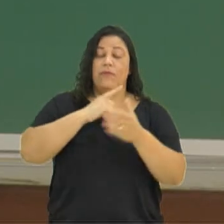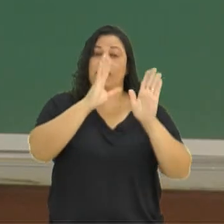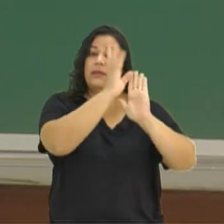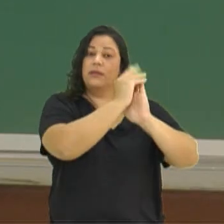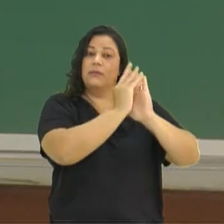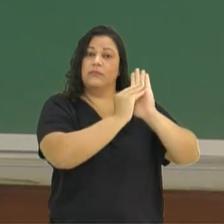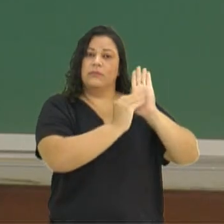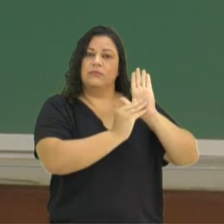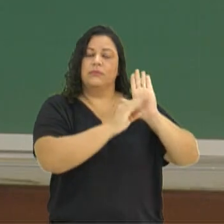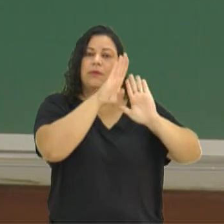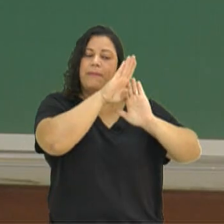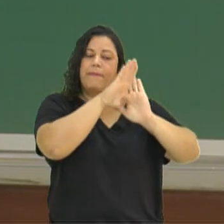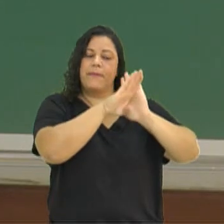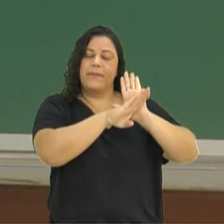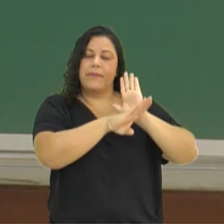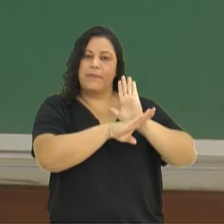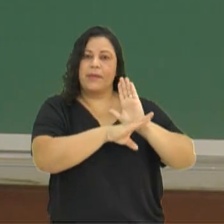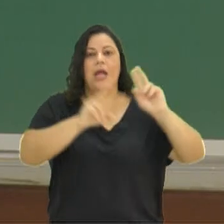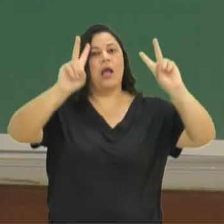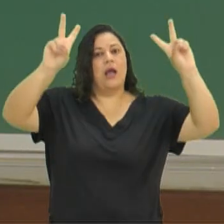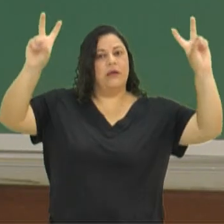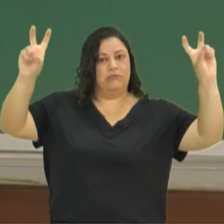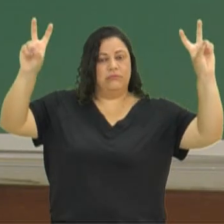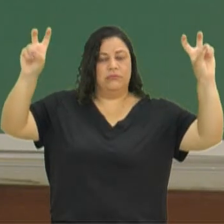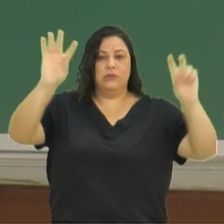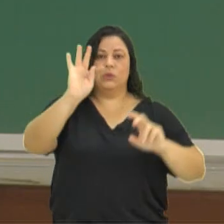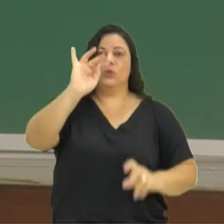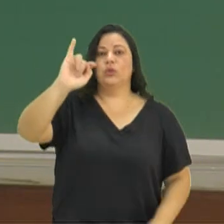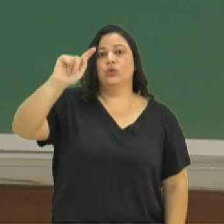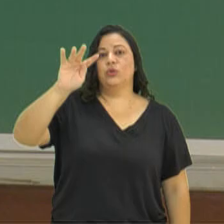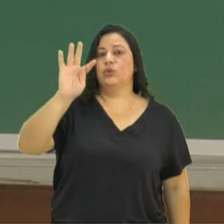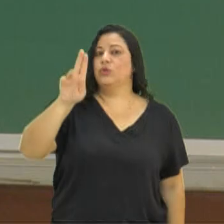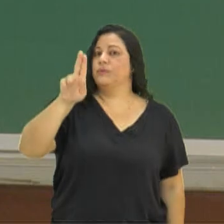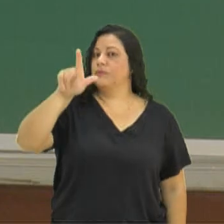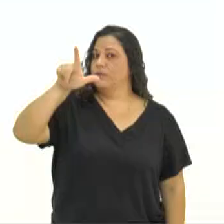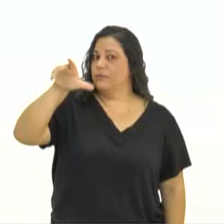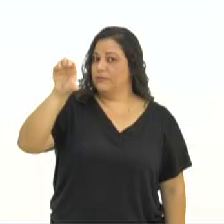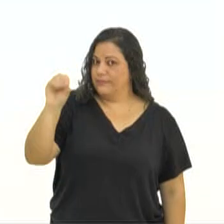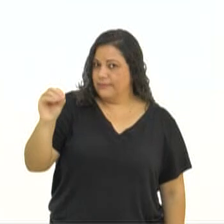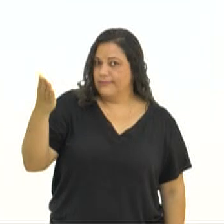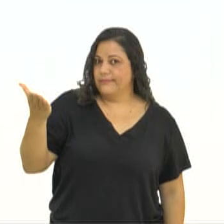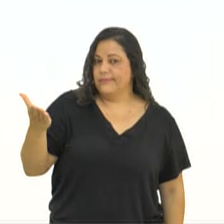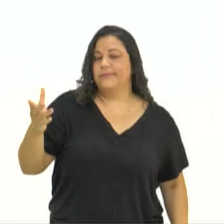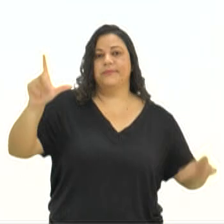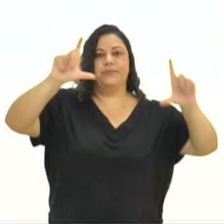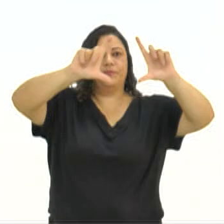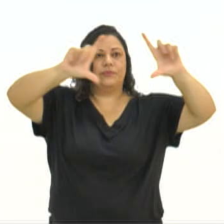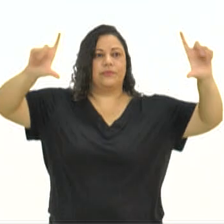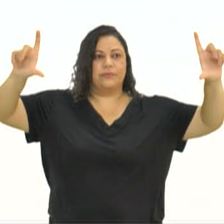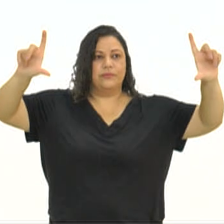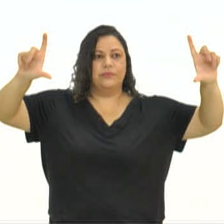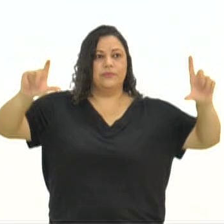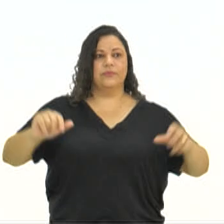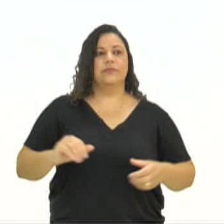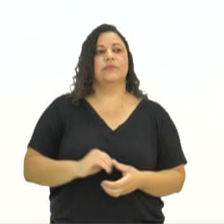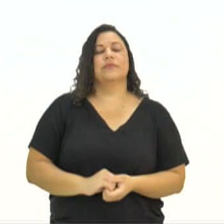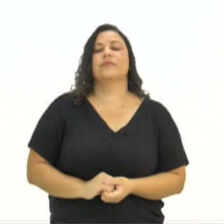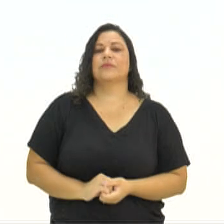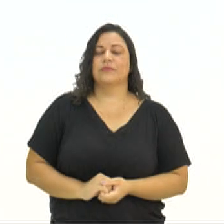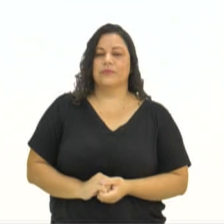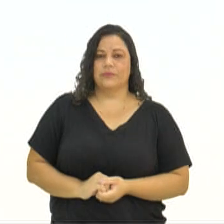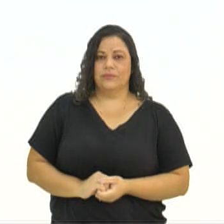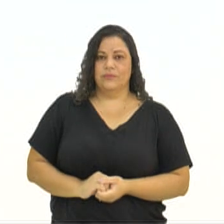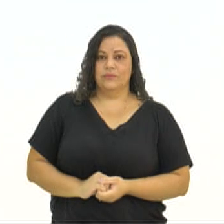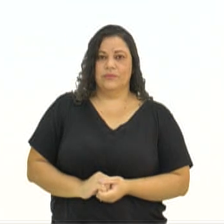são eles? Título, como vocês podem bem ver nesse cartaz. O título é La Ladrona de